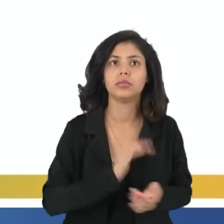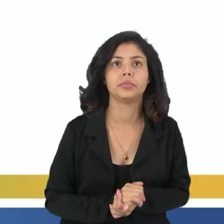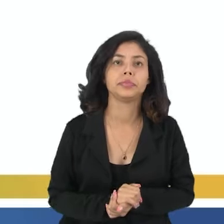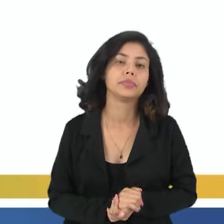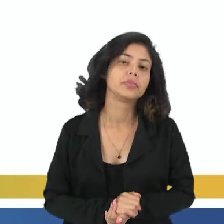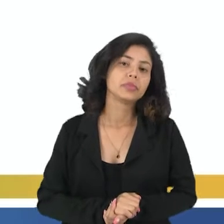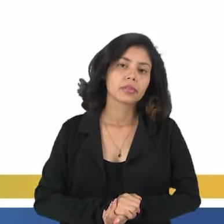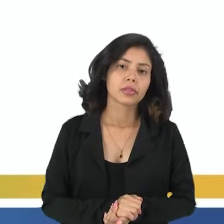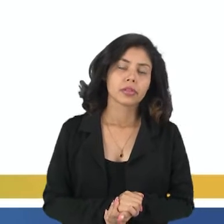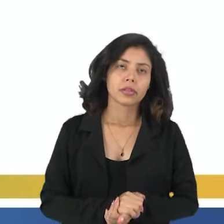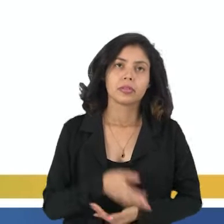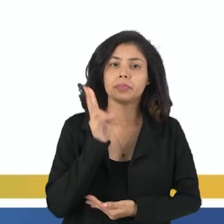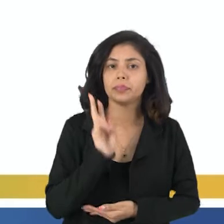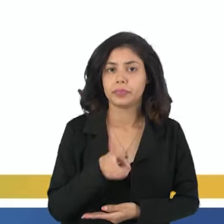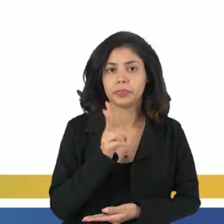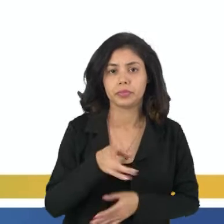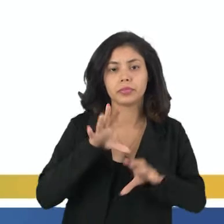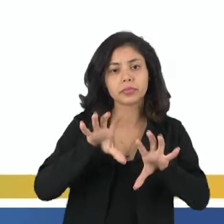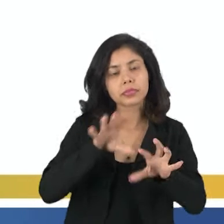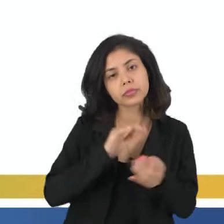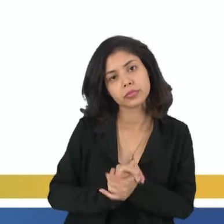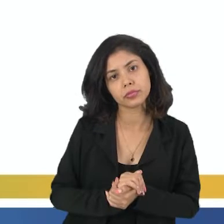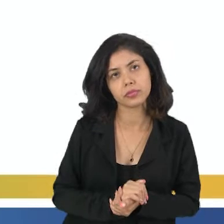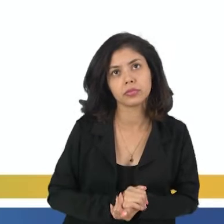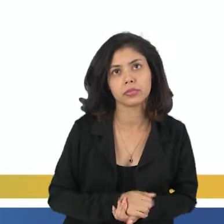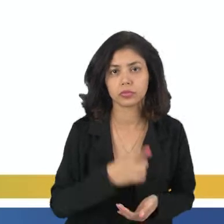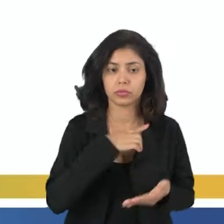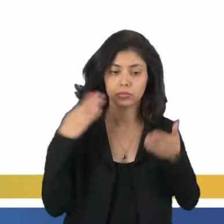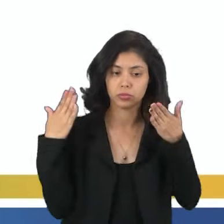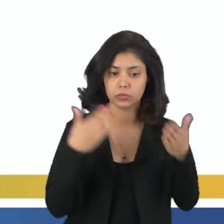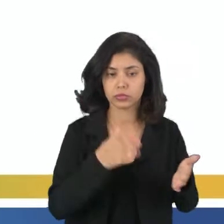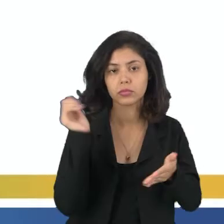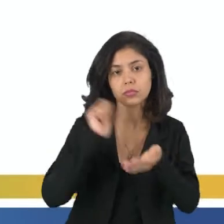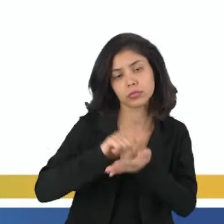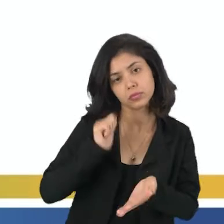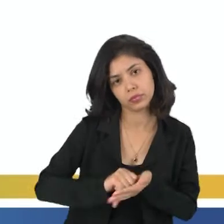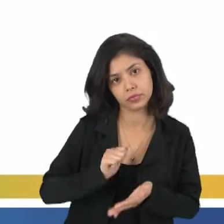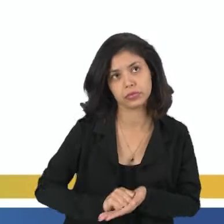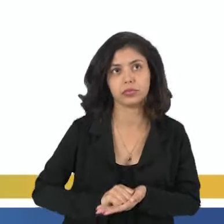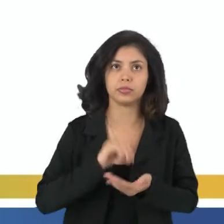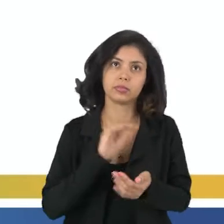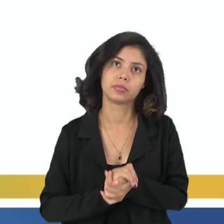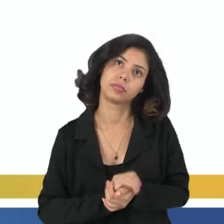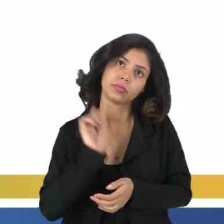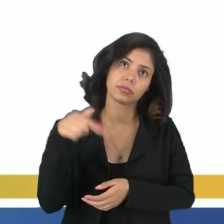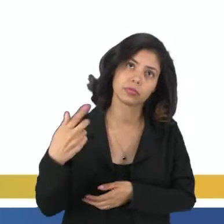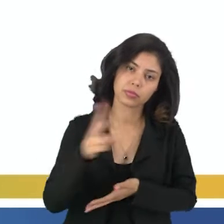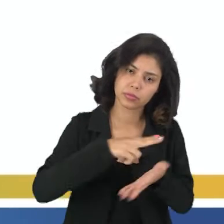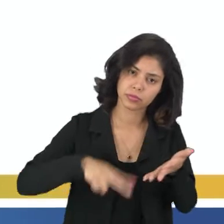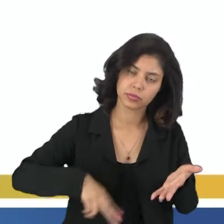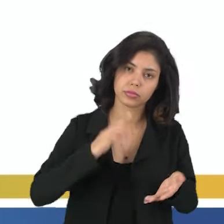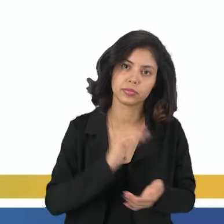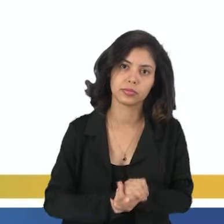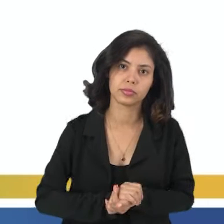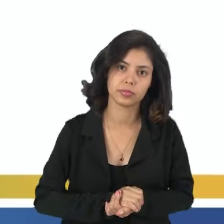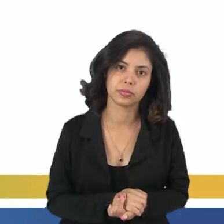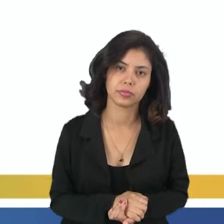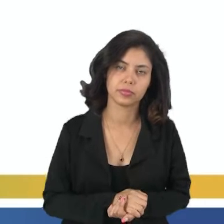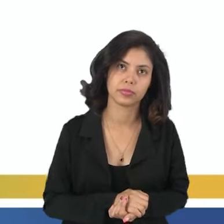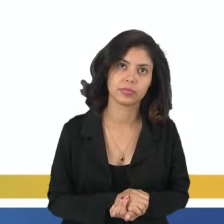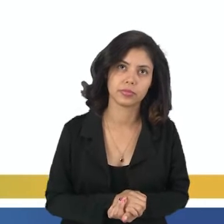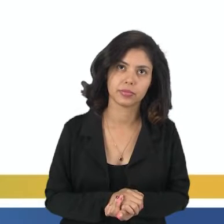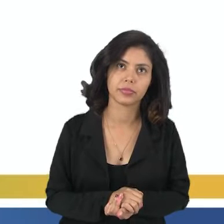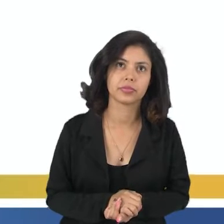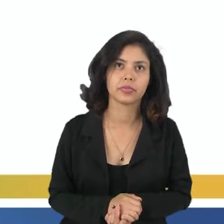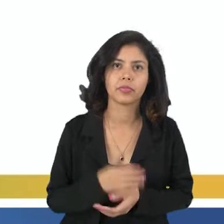ou seja do mesmo jeito a galera que eu tenho um objetivo para escrever eu também tenho outro para ler né a gente